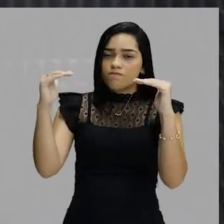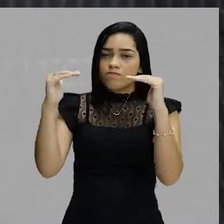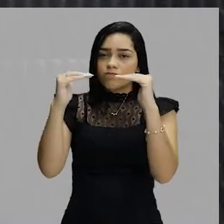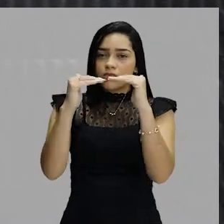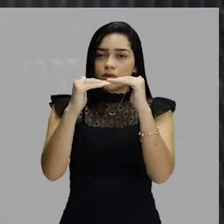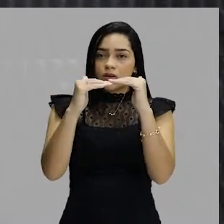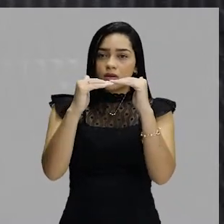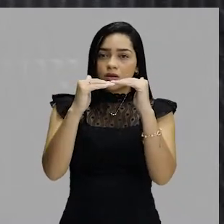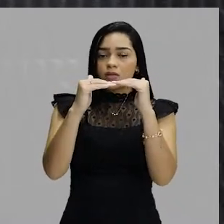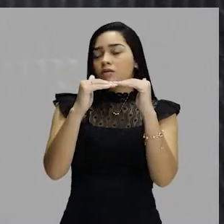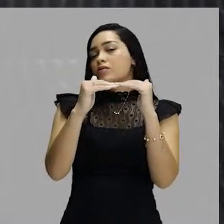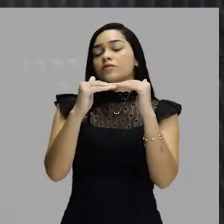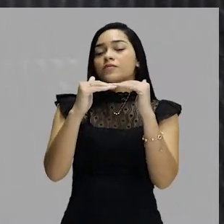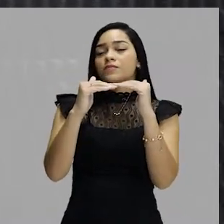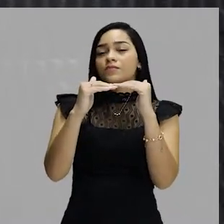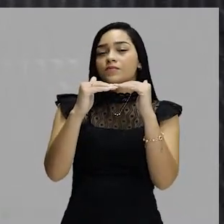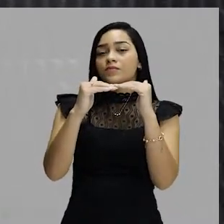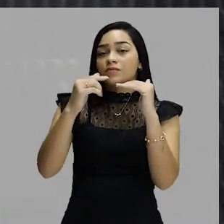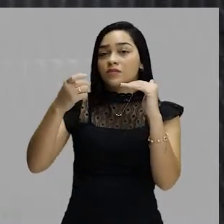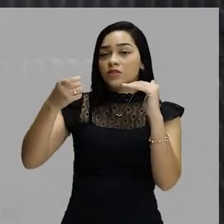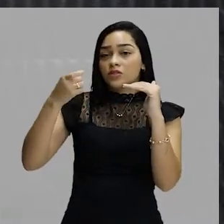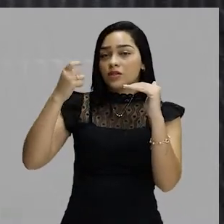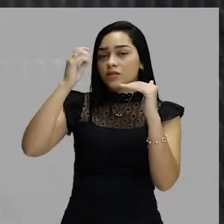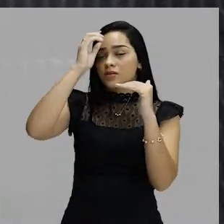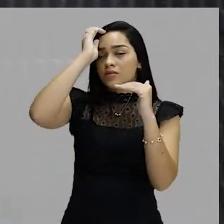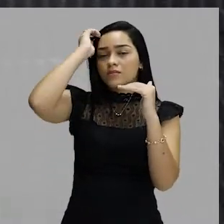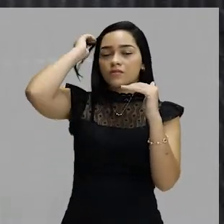Pelo eixo x.